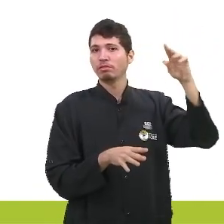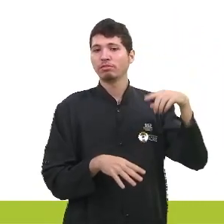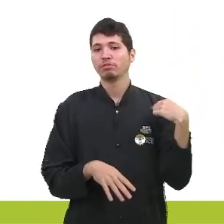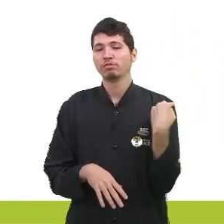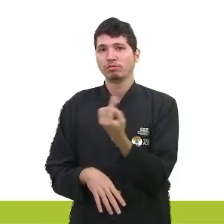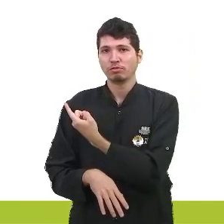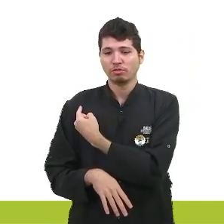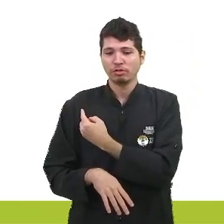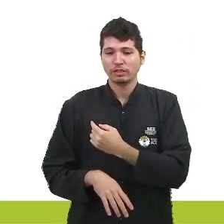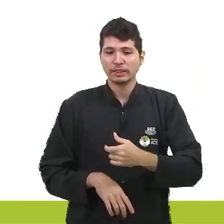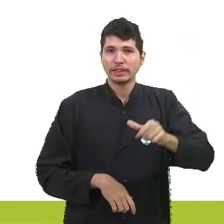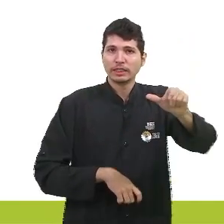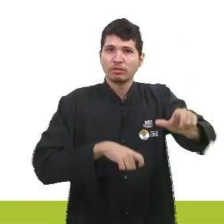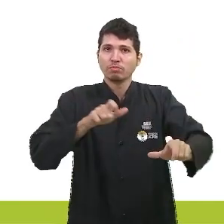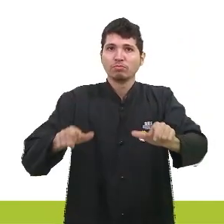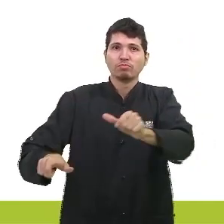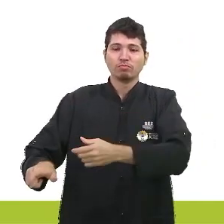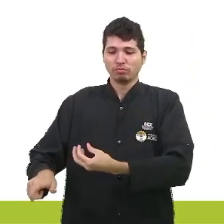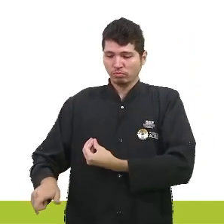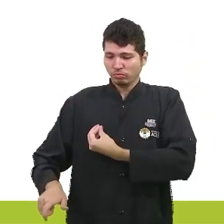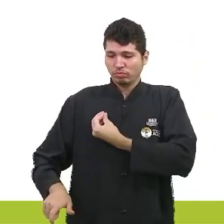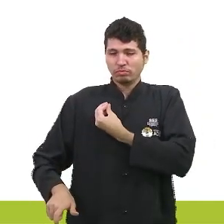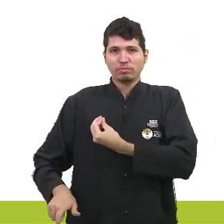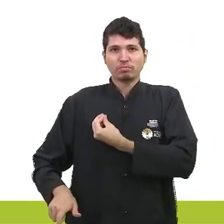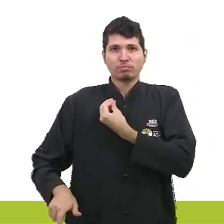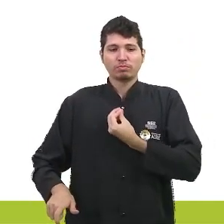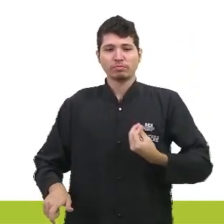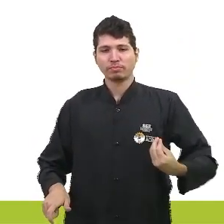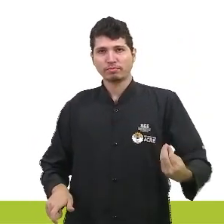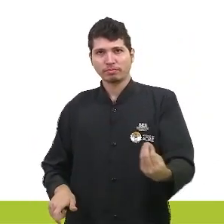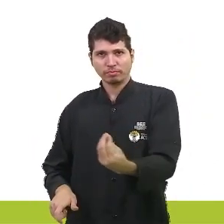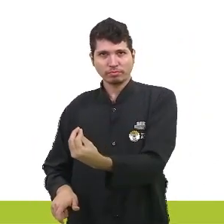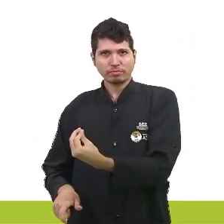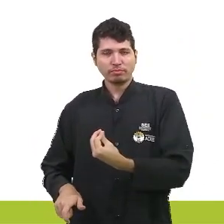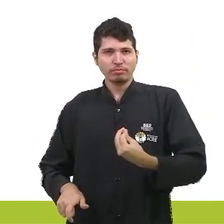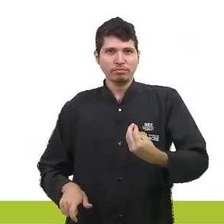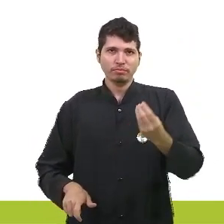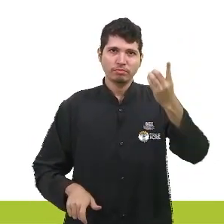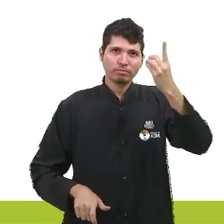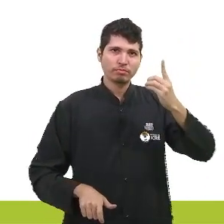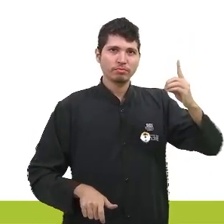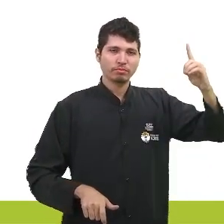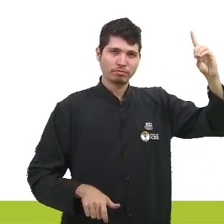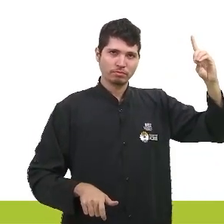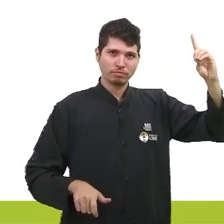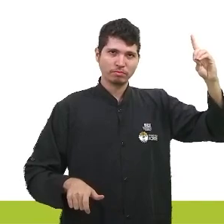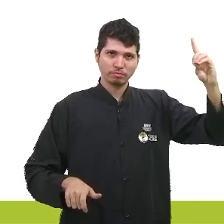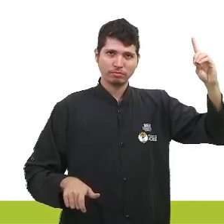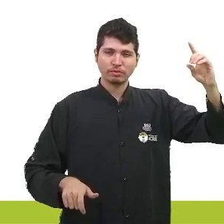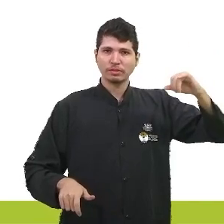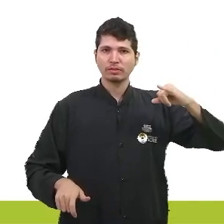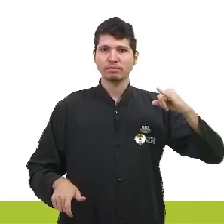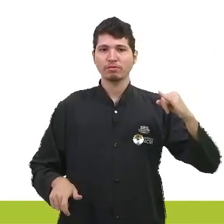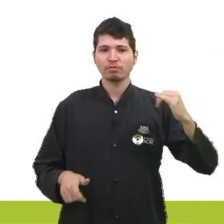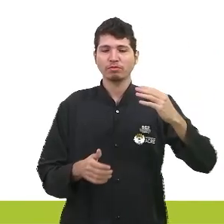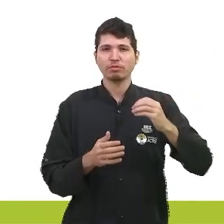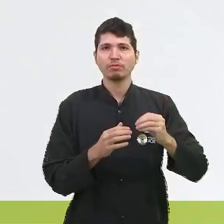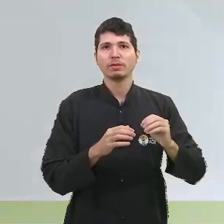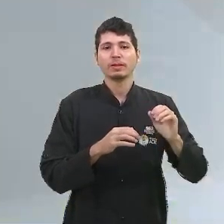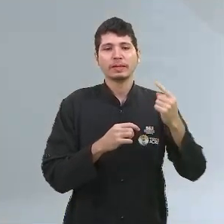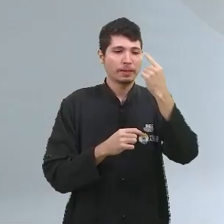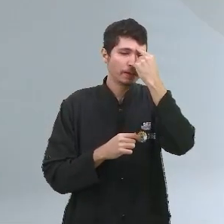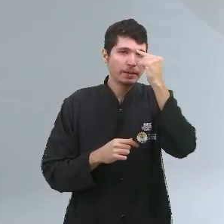somos Portanto ele vai dizer que Deus é o fundamento da existência de todas as coisas